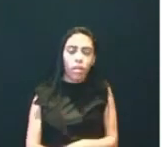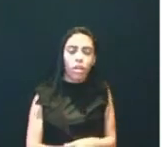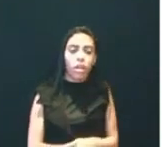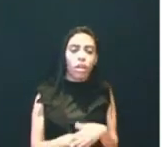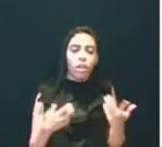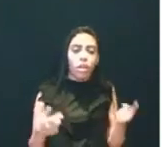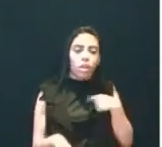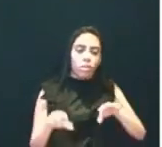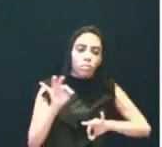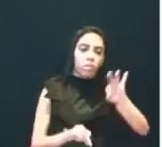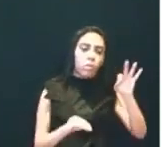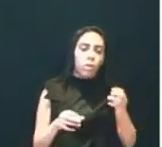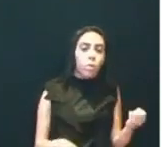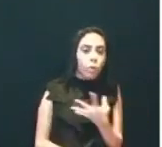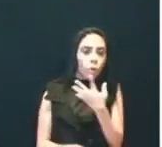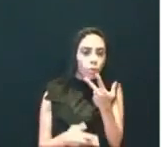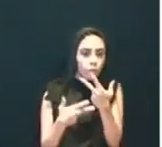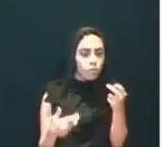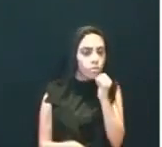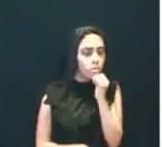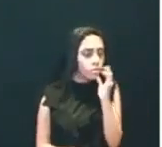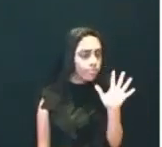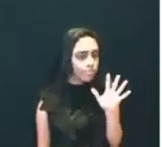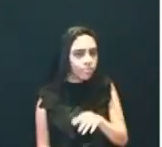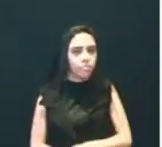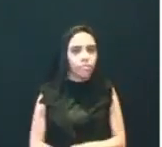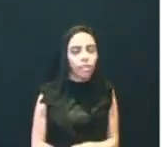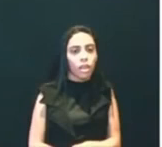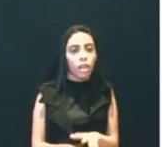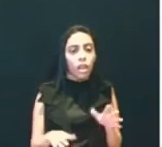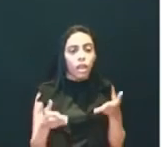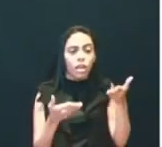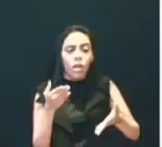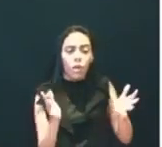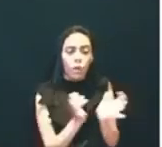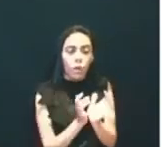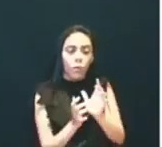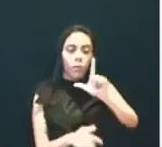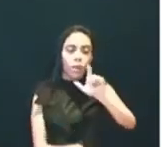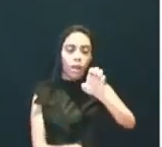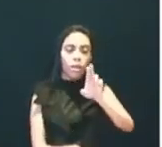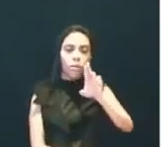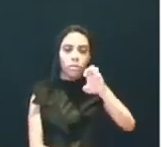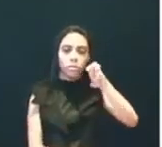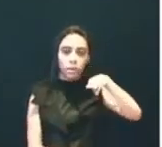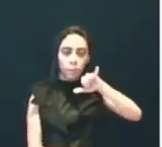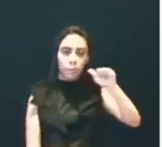tem de novidade, vamos dizer assim, no tratamento das leucemias. Então, são as